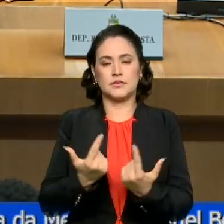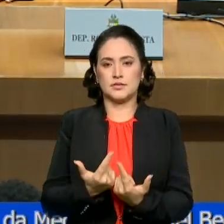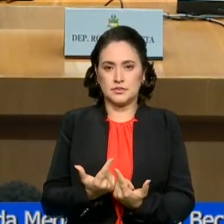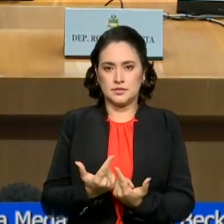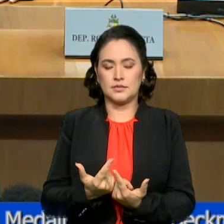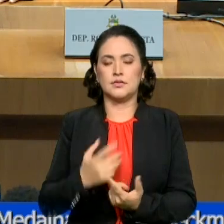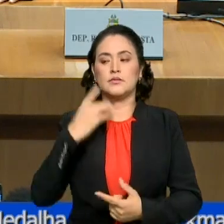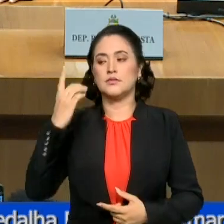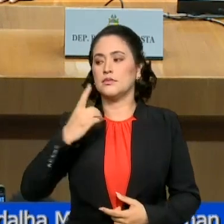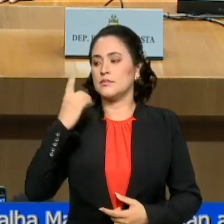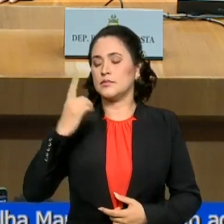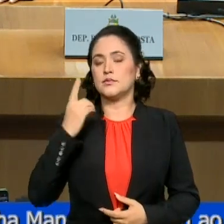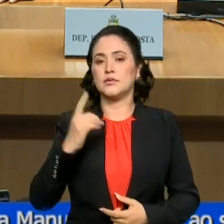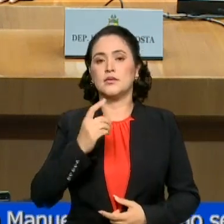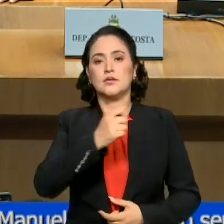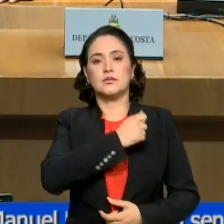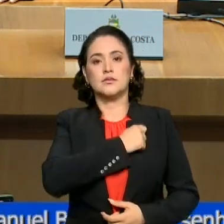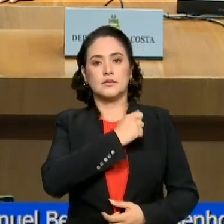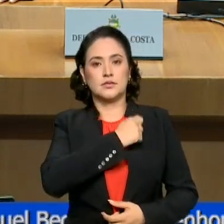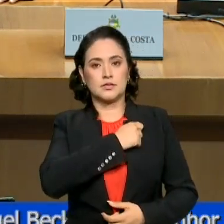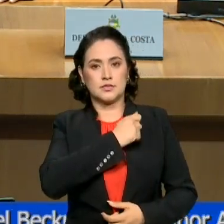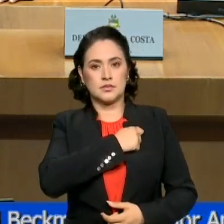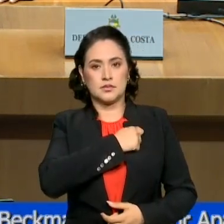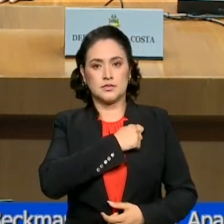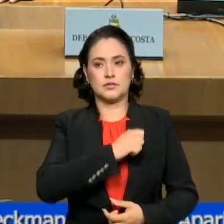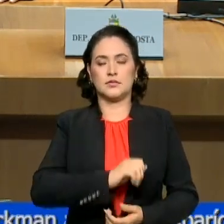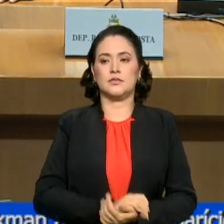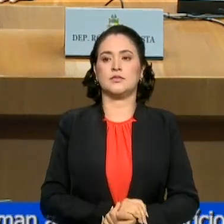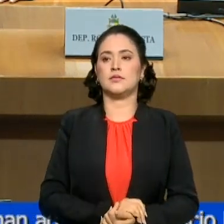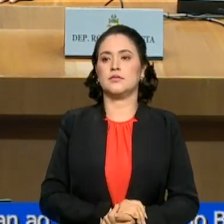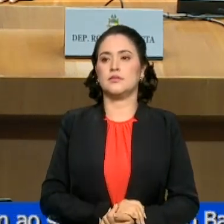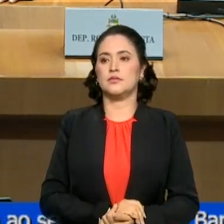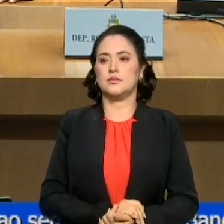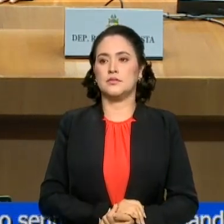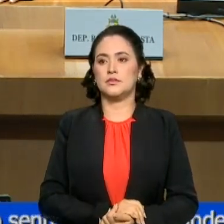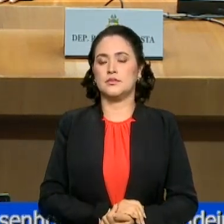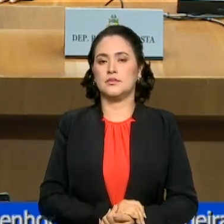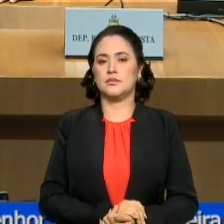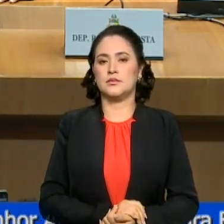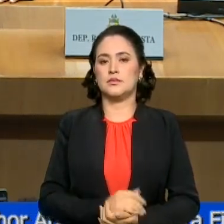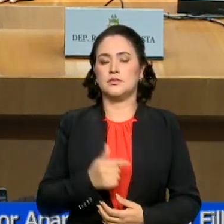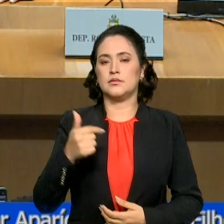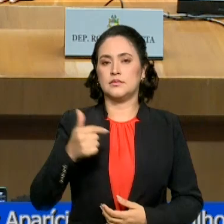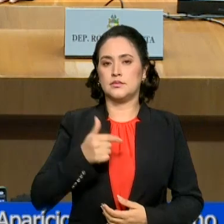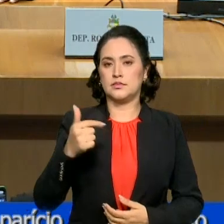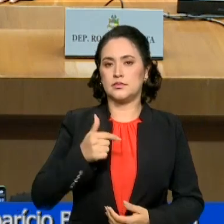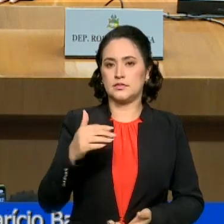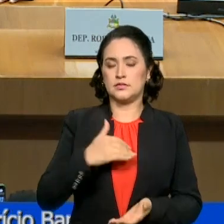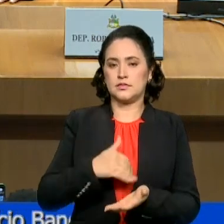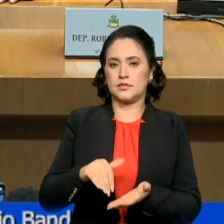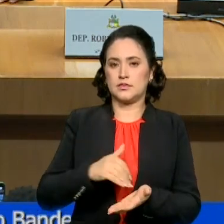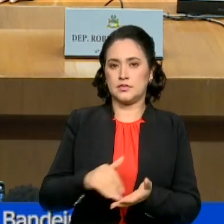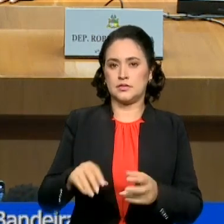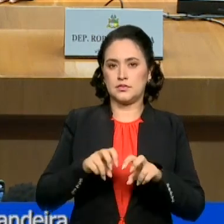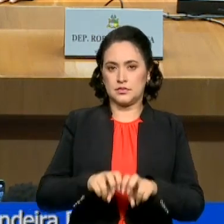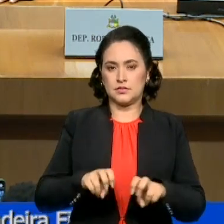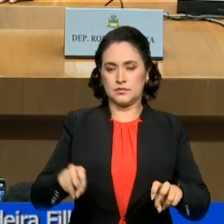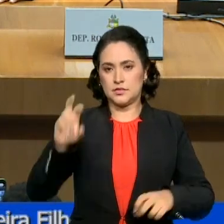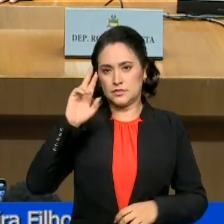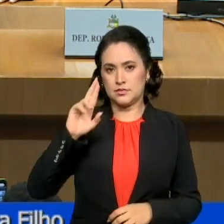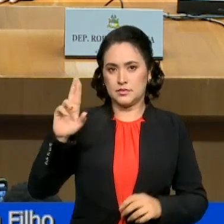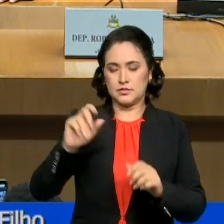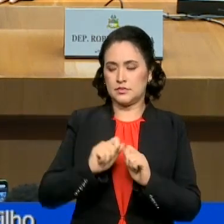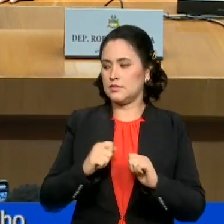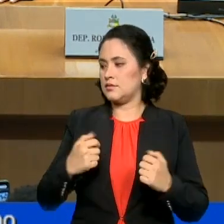Legislativa, o deputado Antônio Pereira, o nosso segundo secretário da mesa diretora da Assembleia